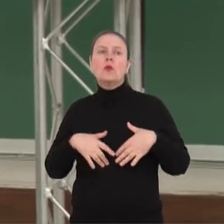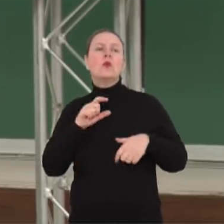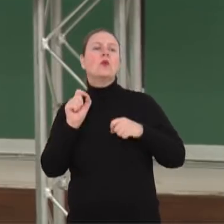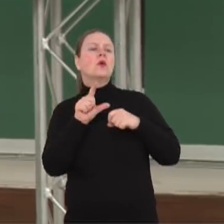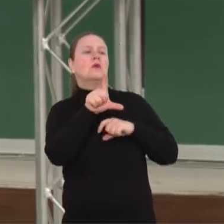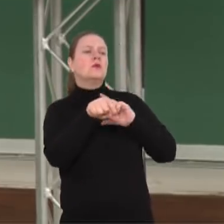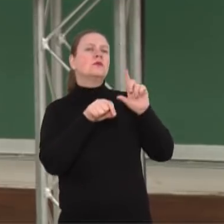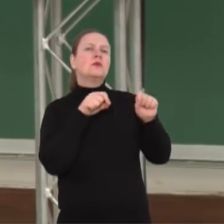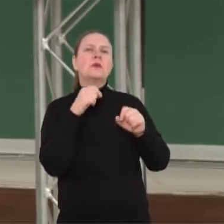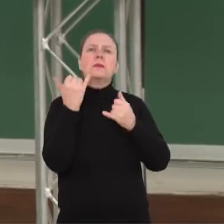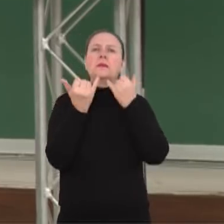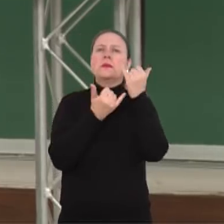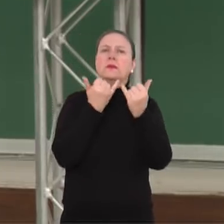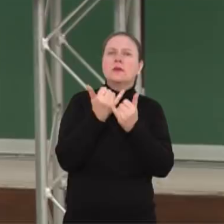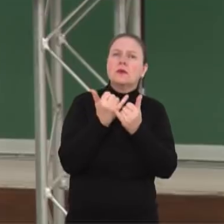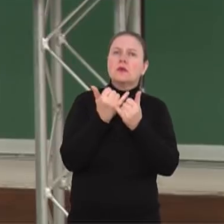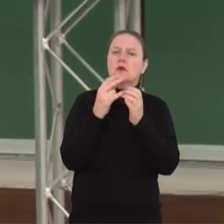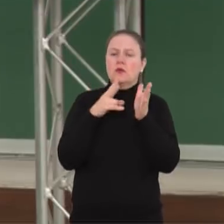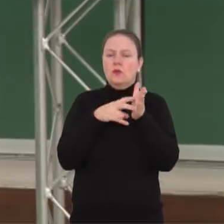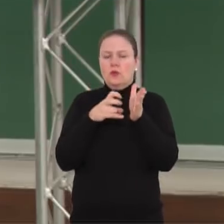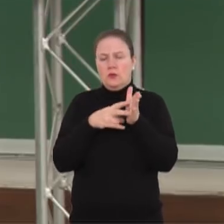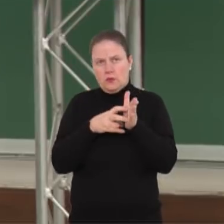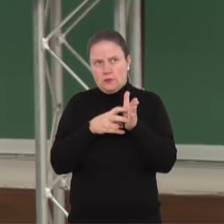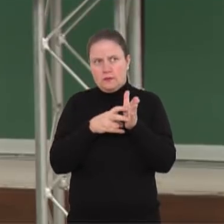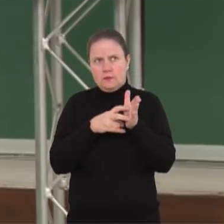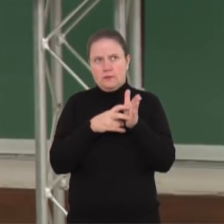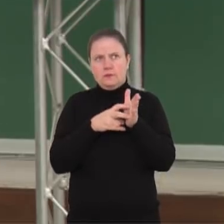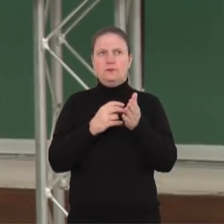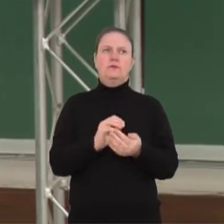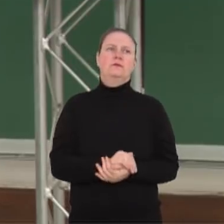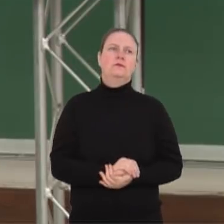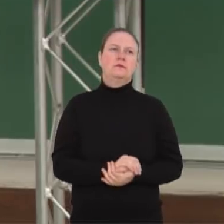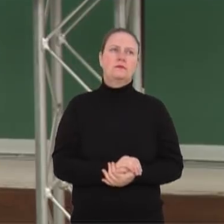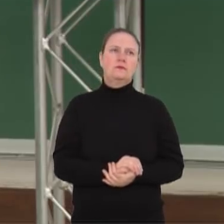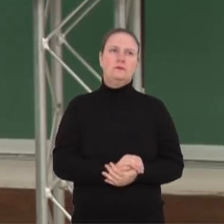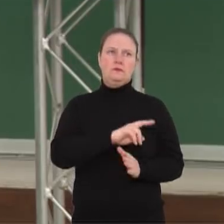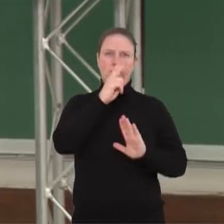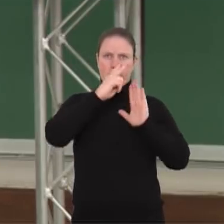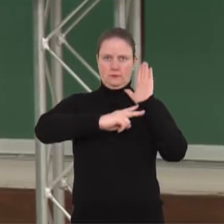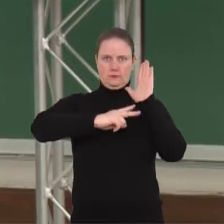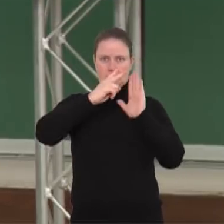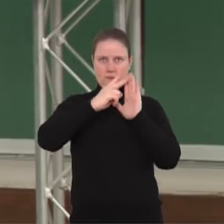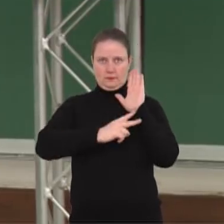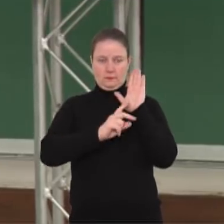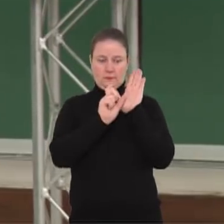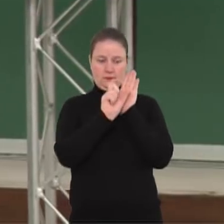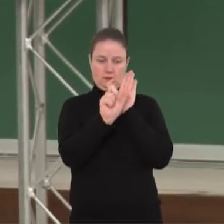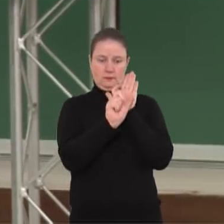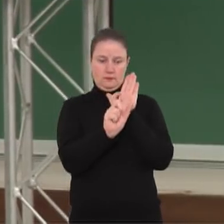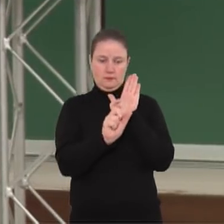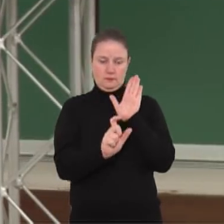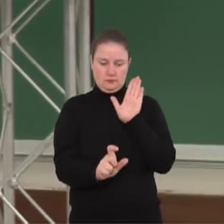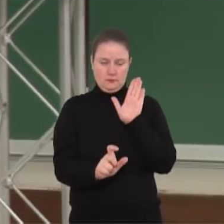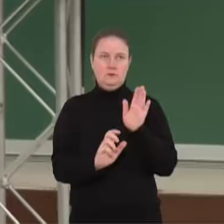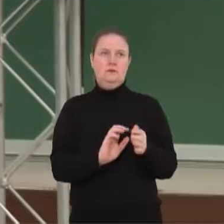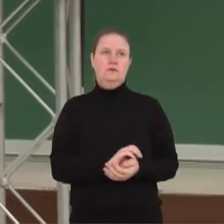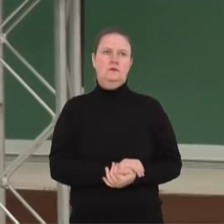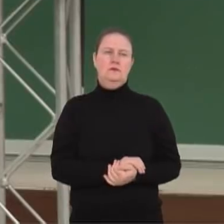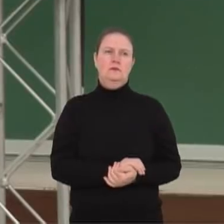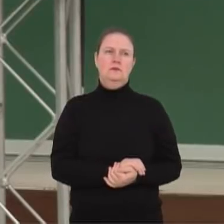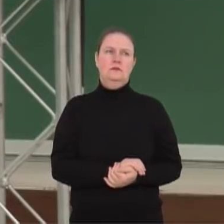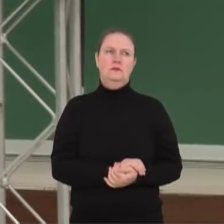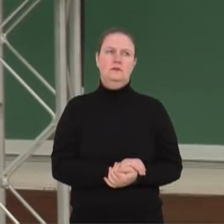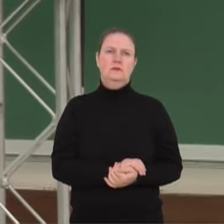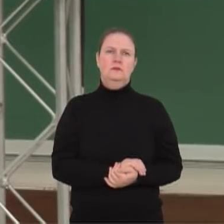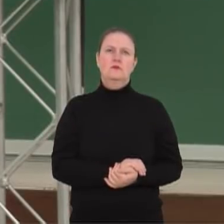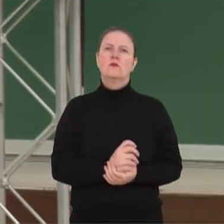brinquedos. Então, olha aqui o vocabulário que a gente viu. Roller coaster, Ferris wheel, bumper car. Então, esses